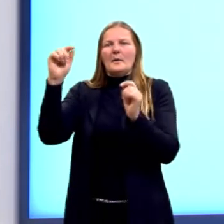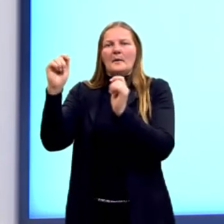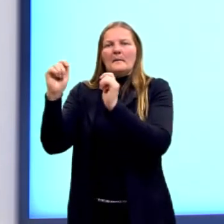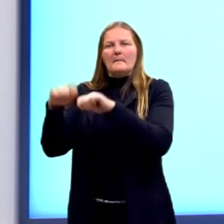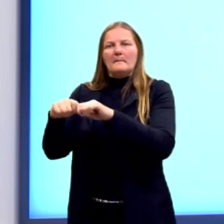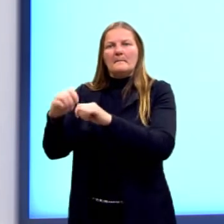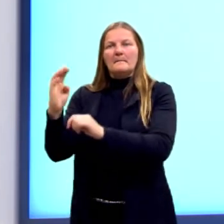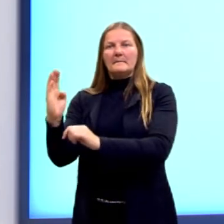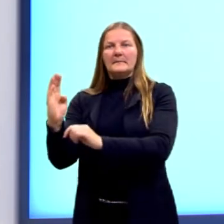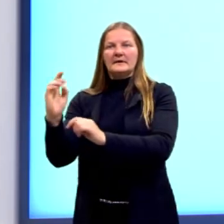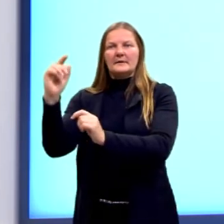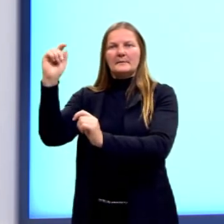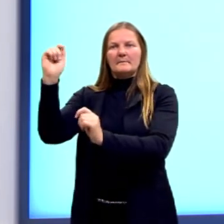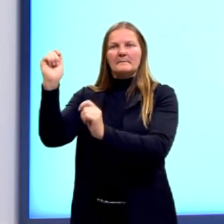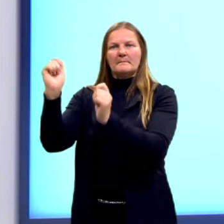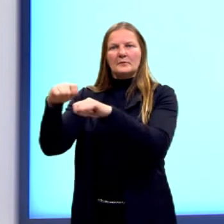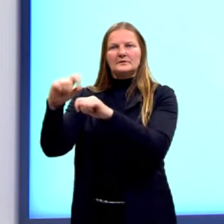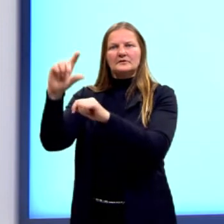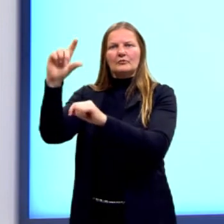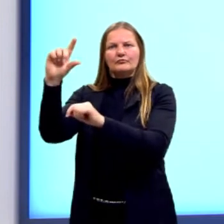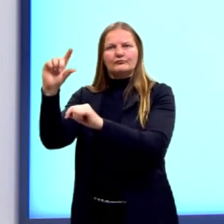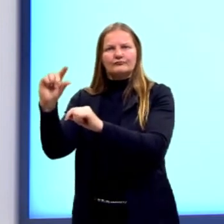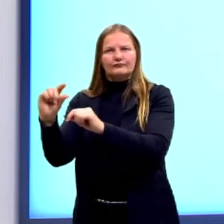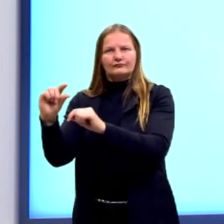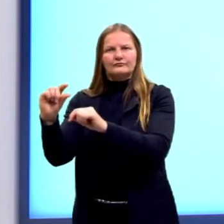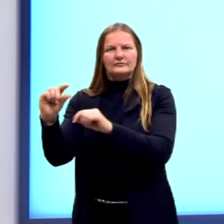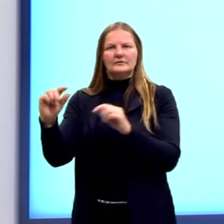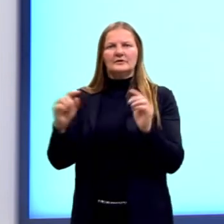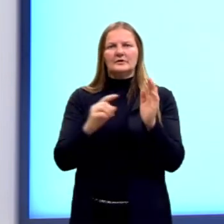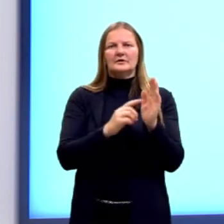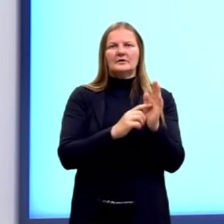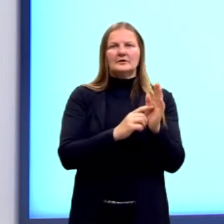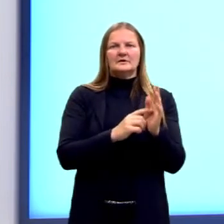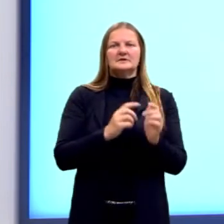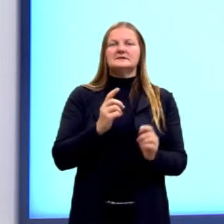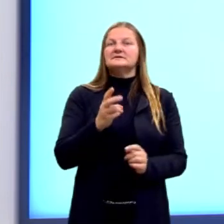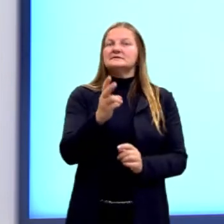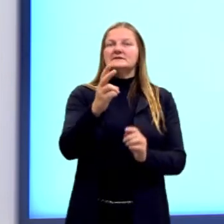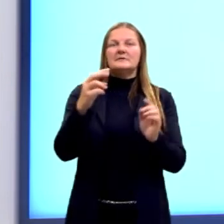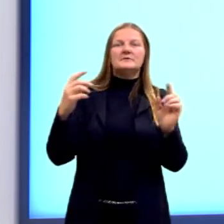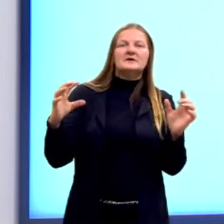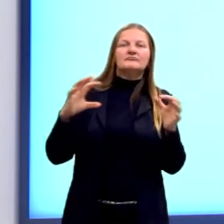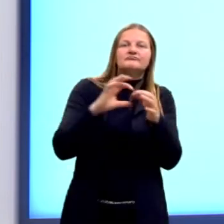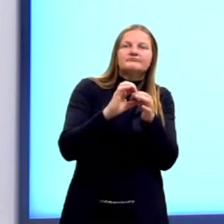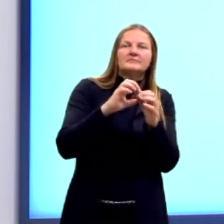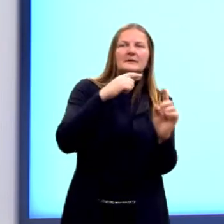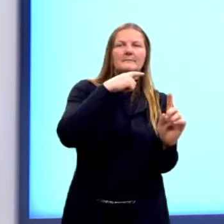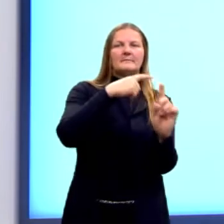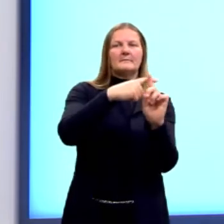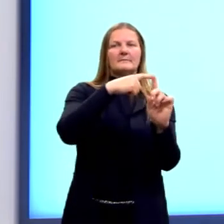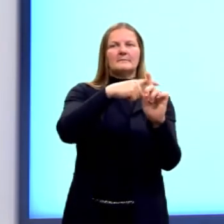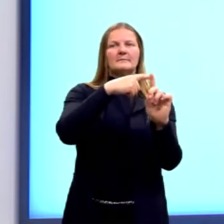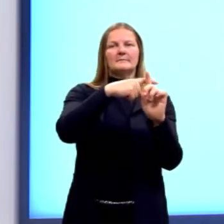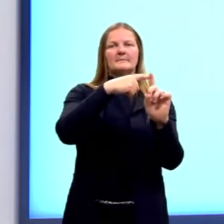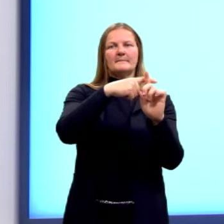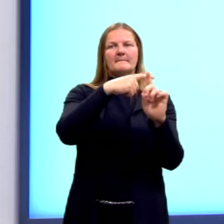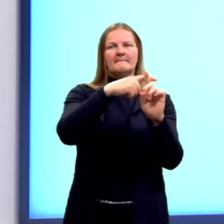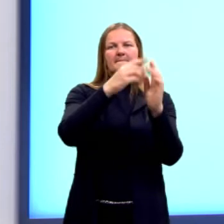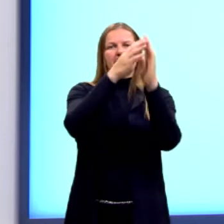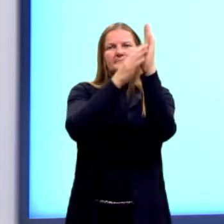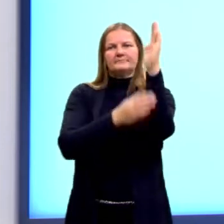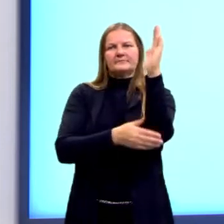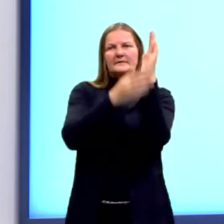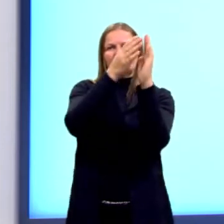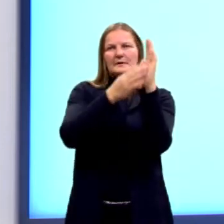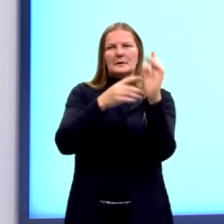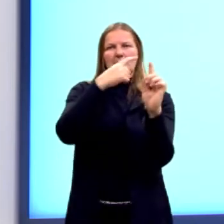potenciais menores na parte negativa então um potencial maior ele é associado então a esta parte